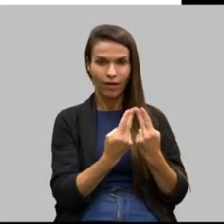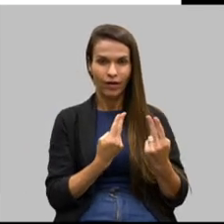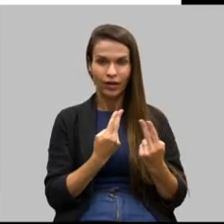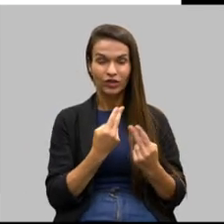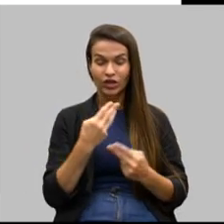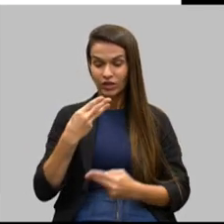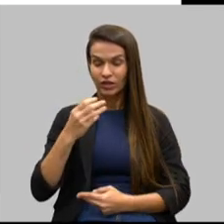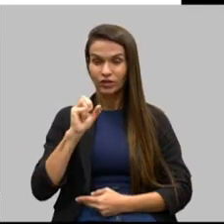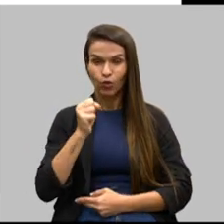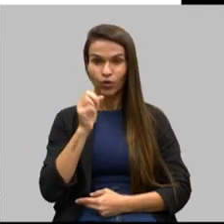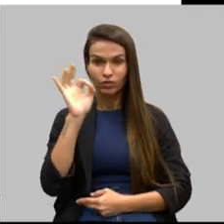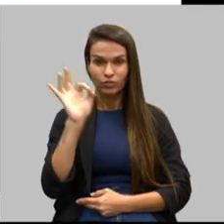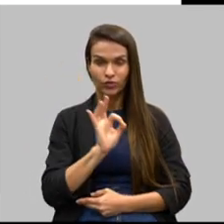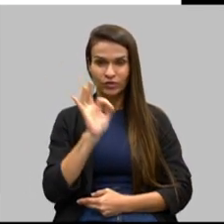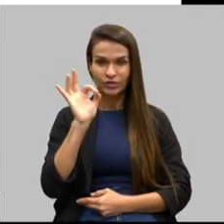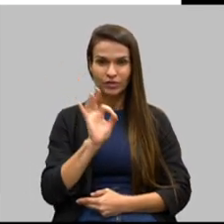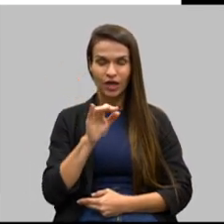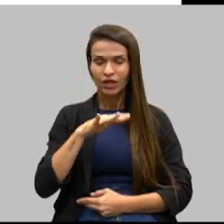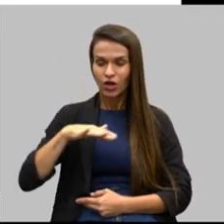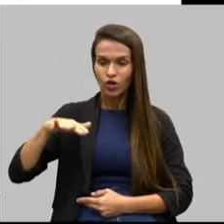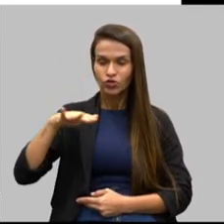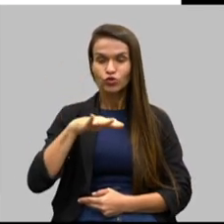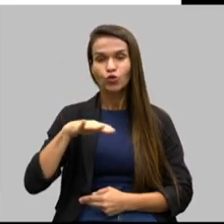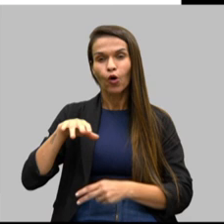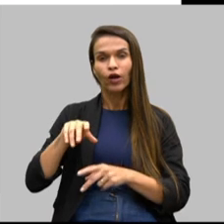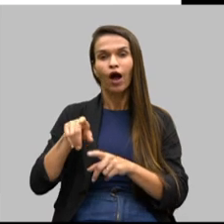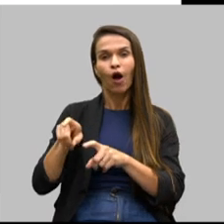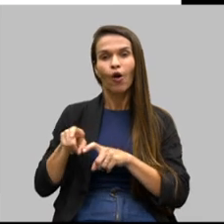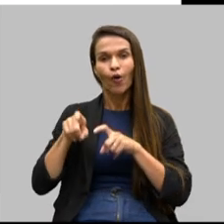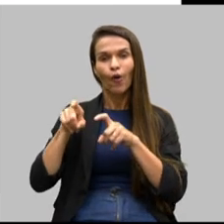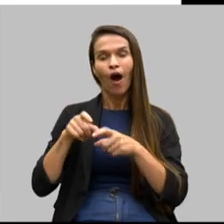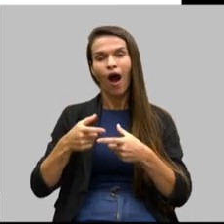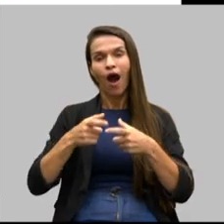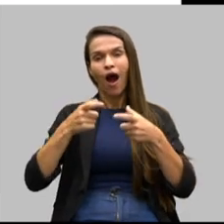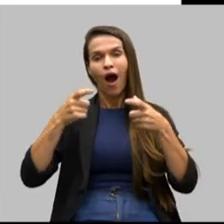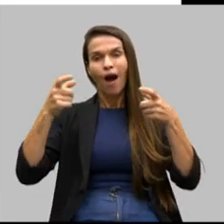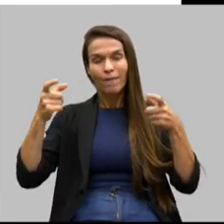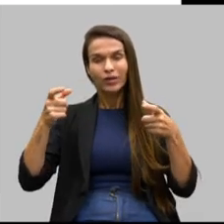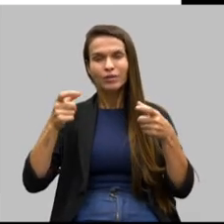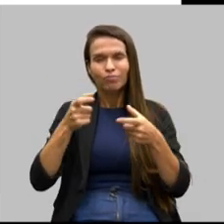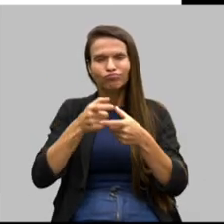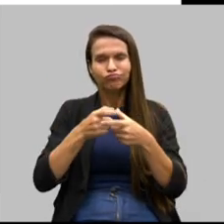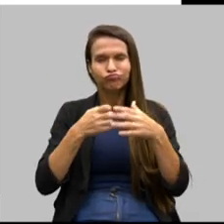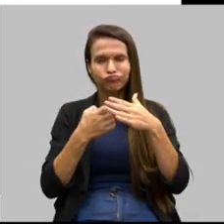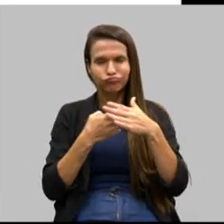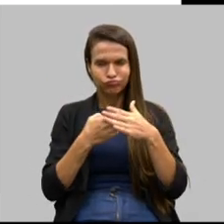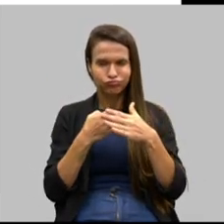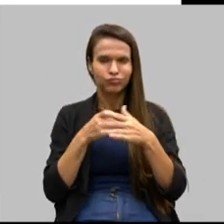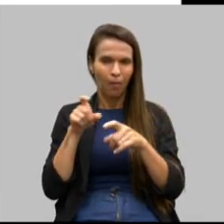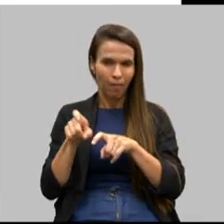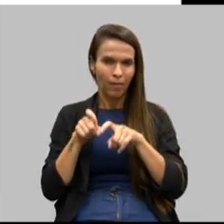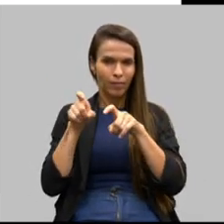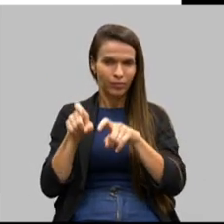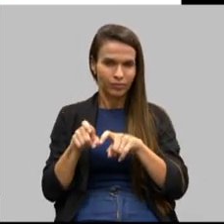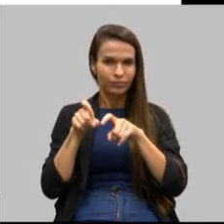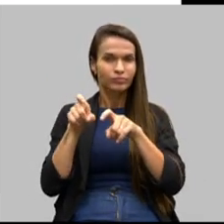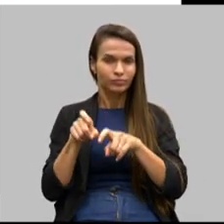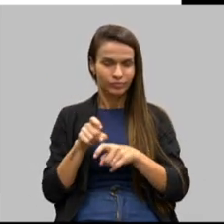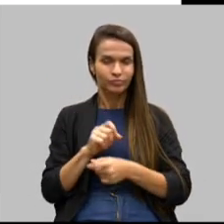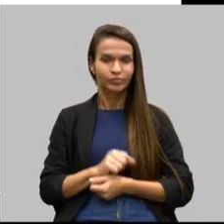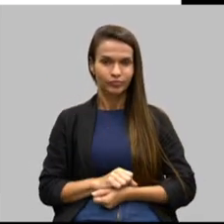38% em zona rural, que a maioria são pequenos agricultores e agricultoras, né?